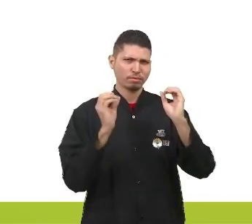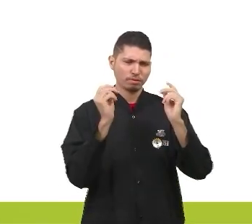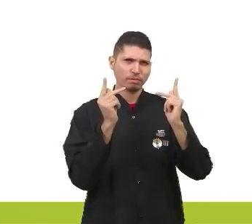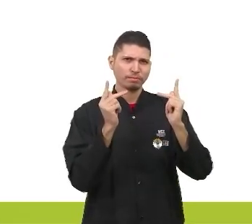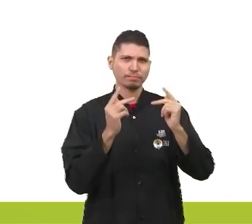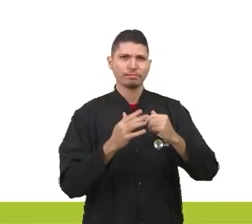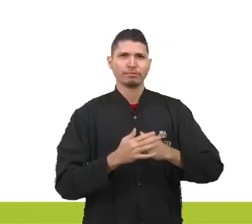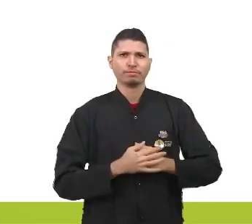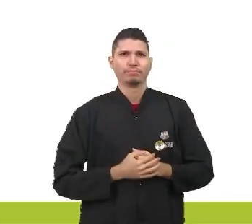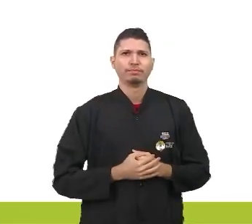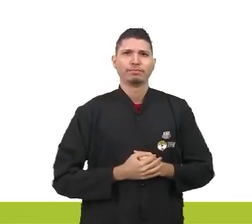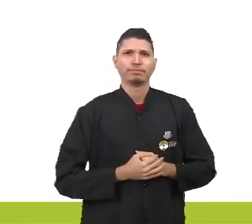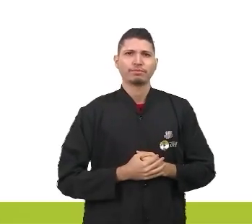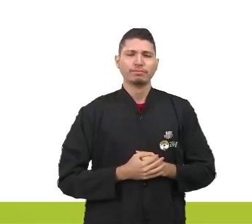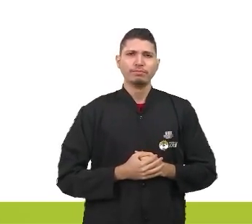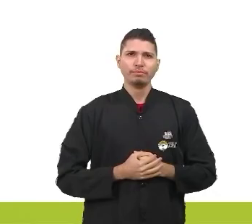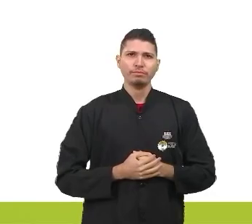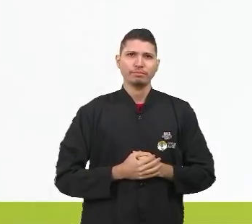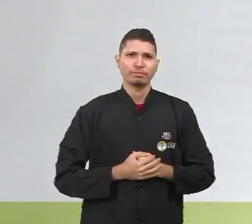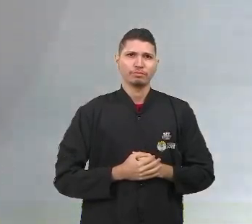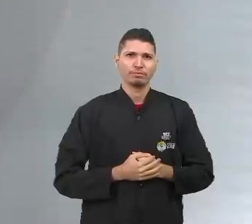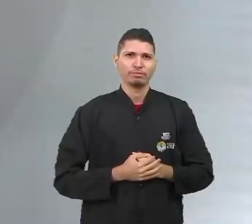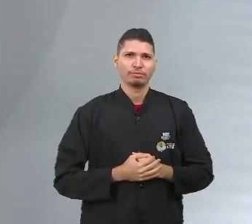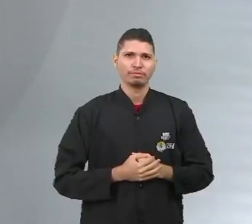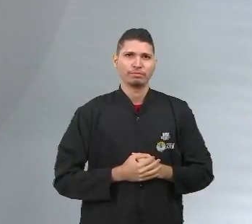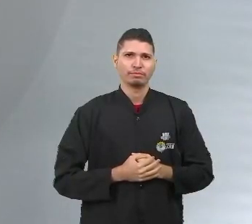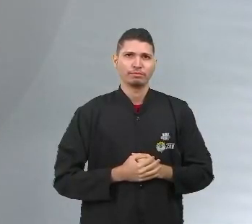Então, pessoal, por hoje